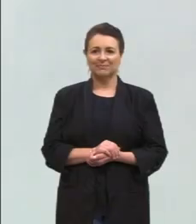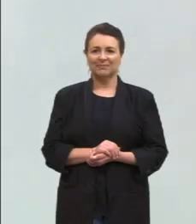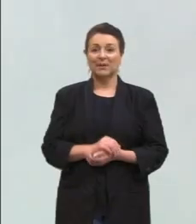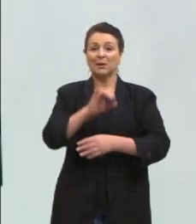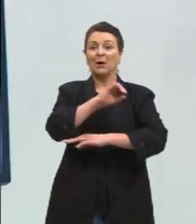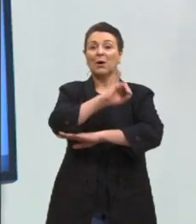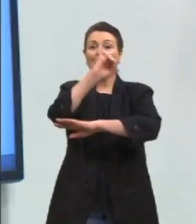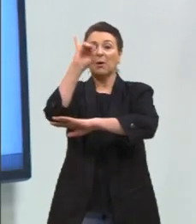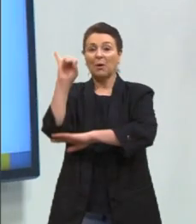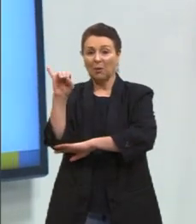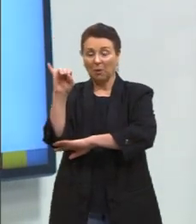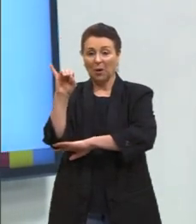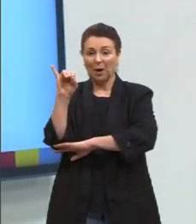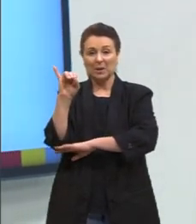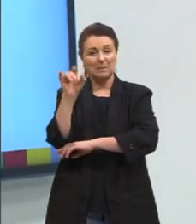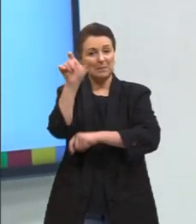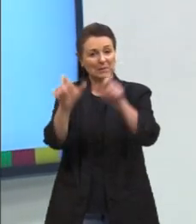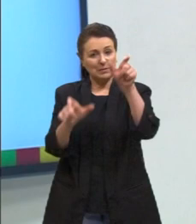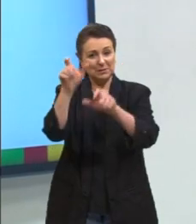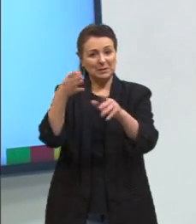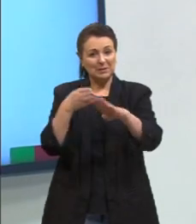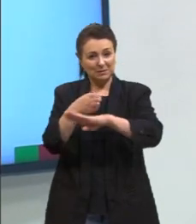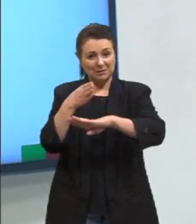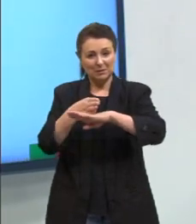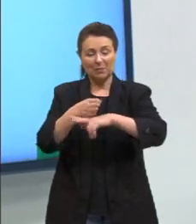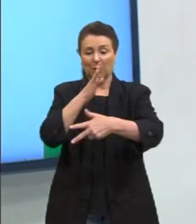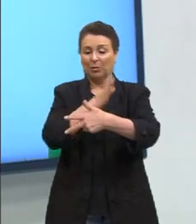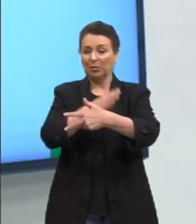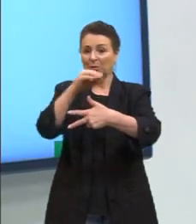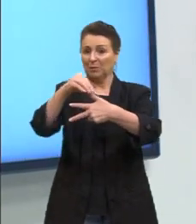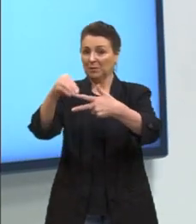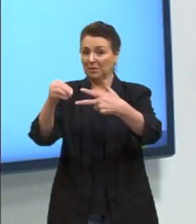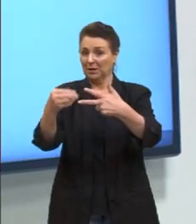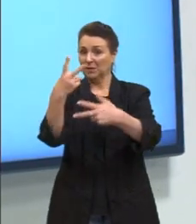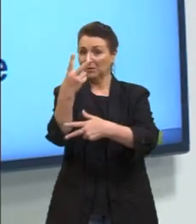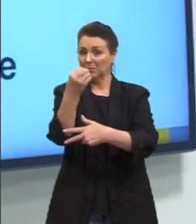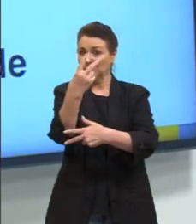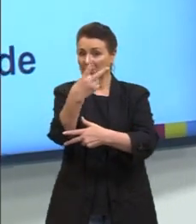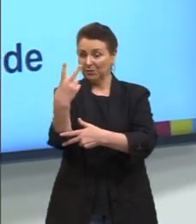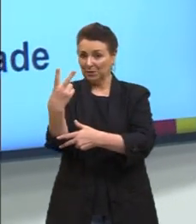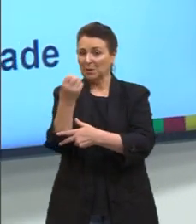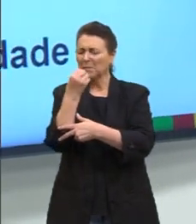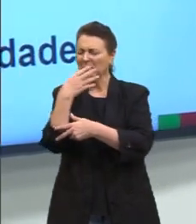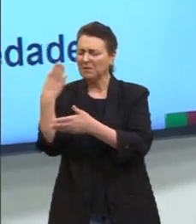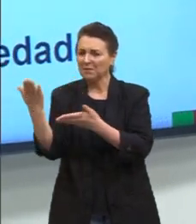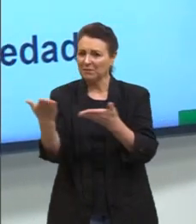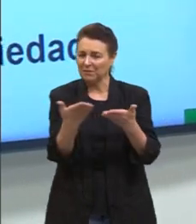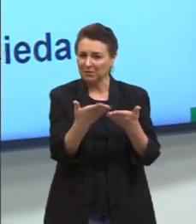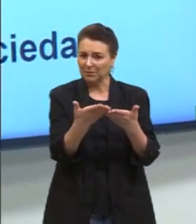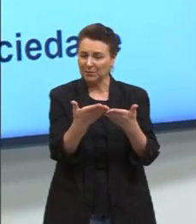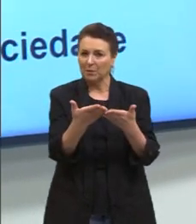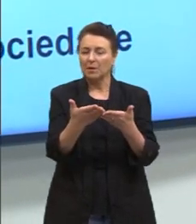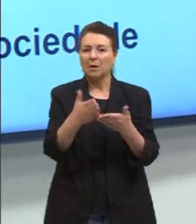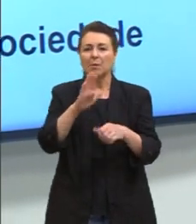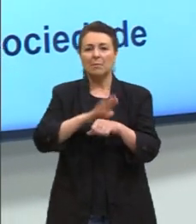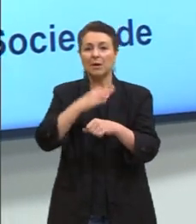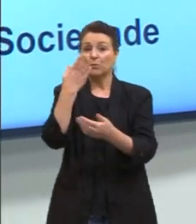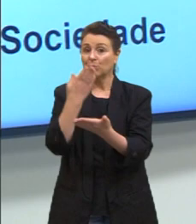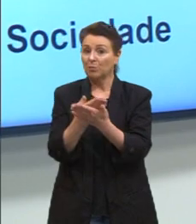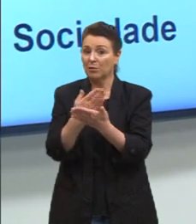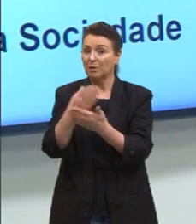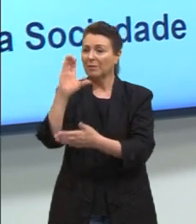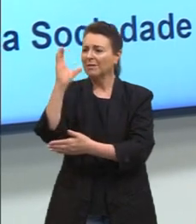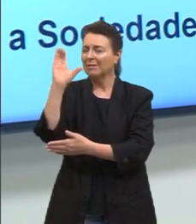Olá galera do pré-nem 2022 sejam todos bem-vindos todos bem-vindas para mais uma aula uma aula de